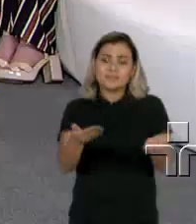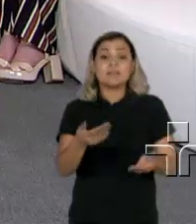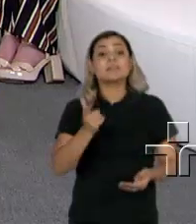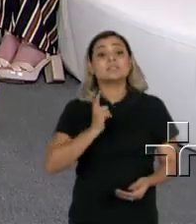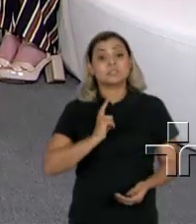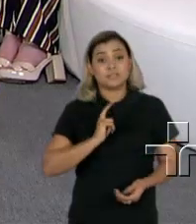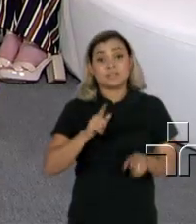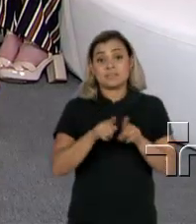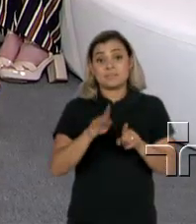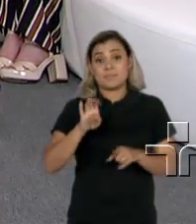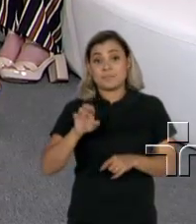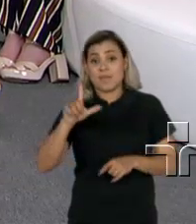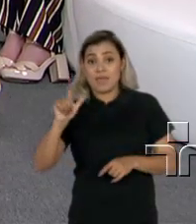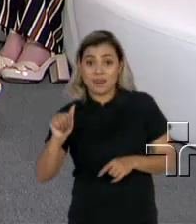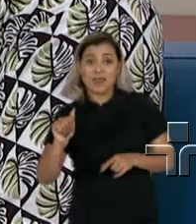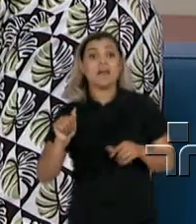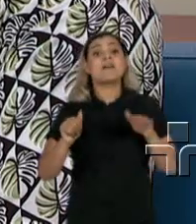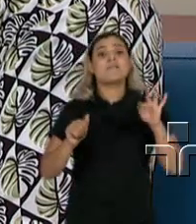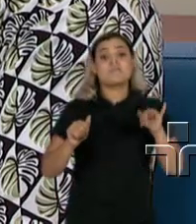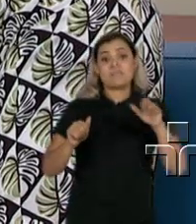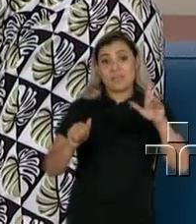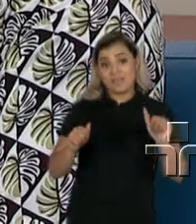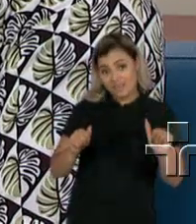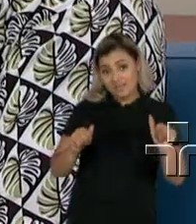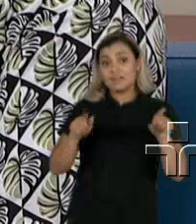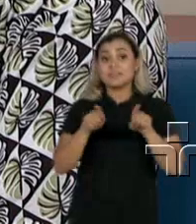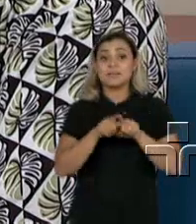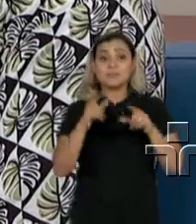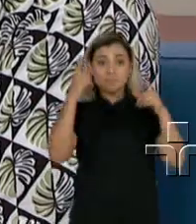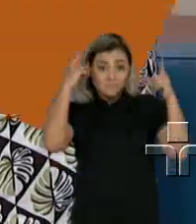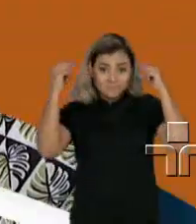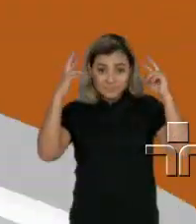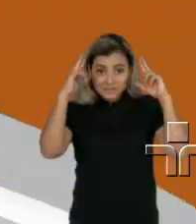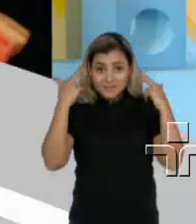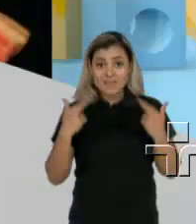tabela fora mas a tv bela um menino